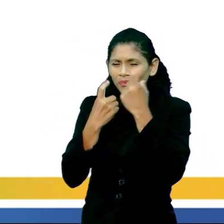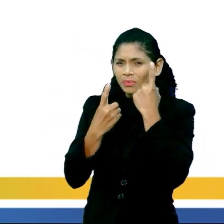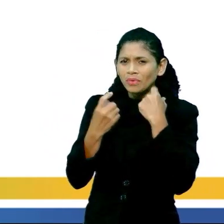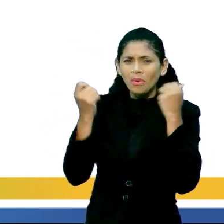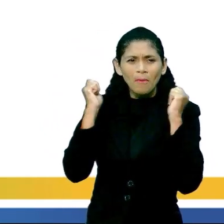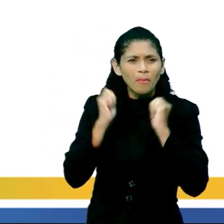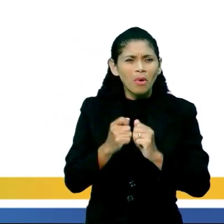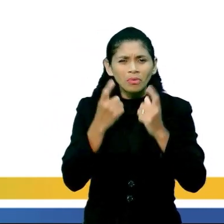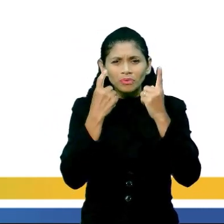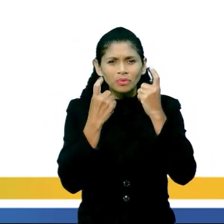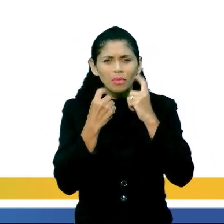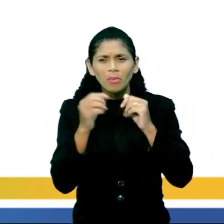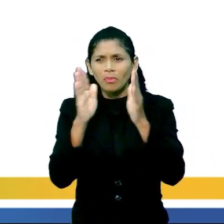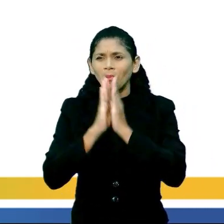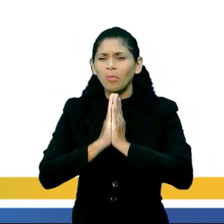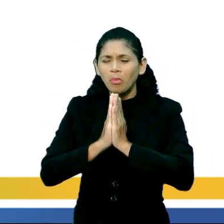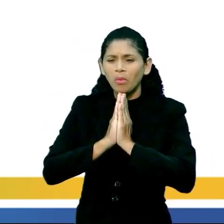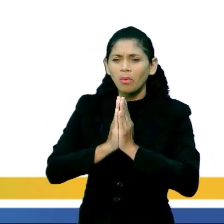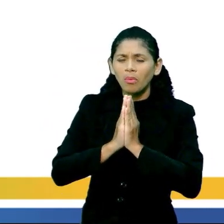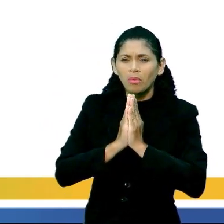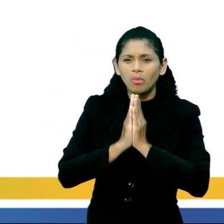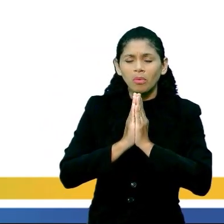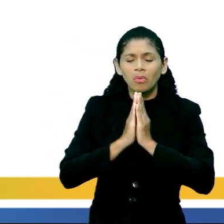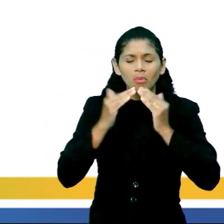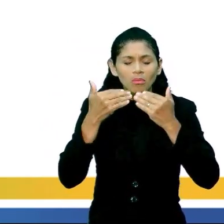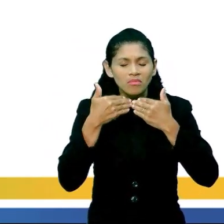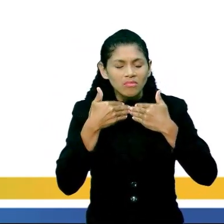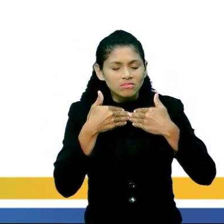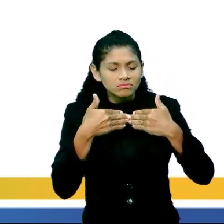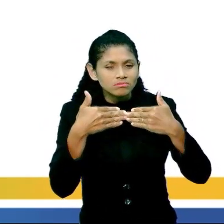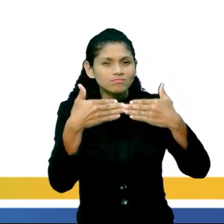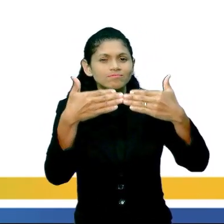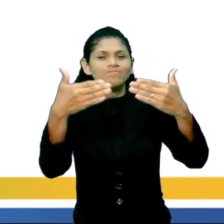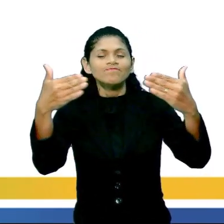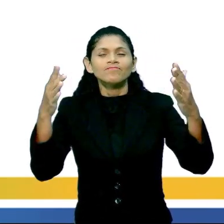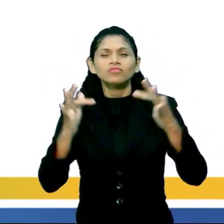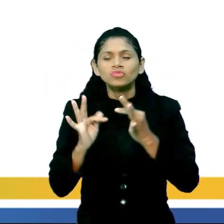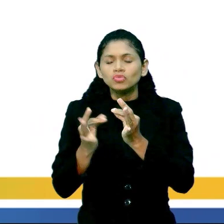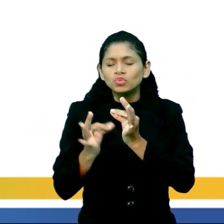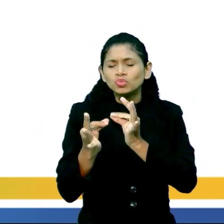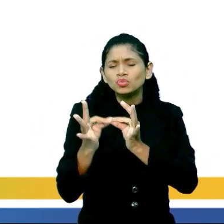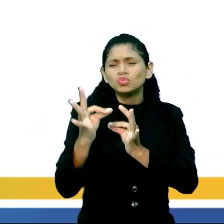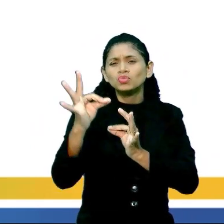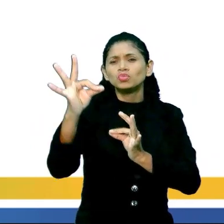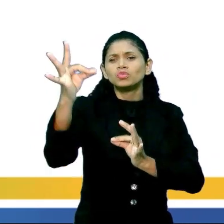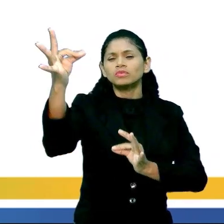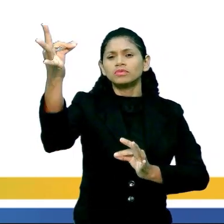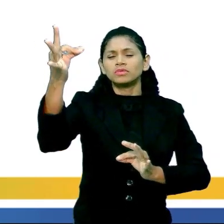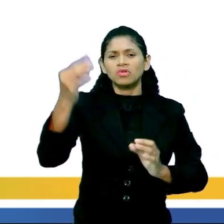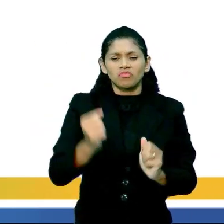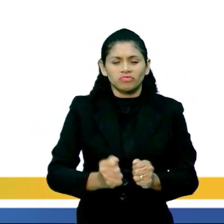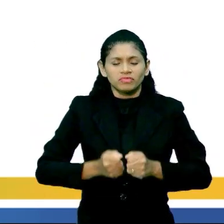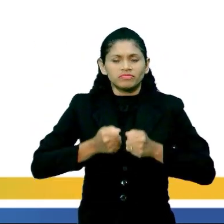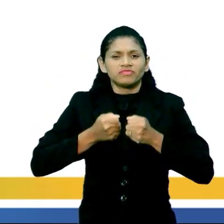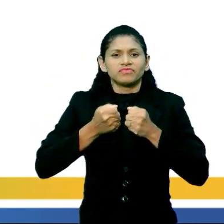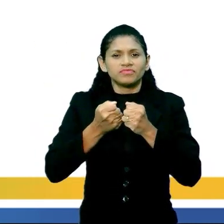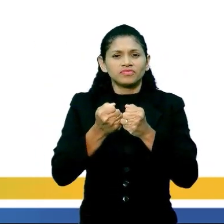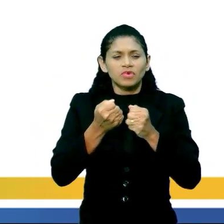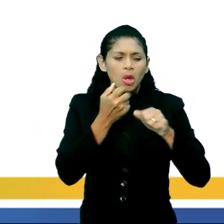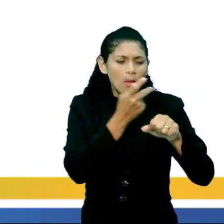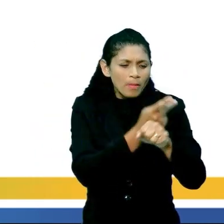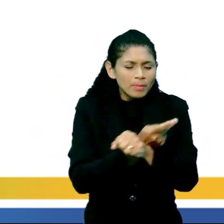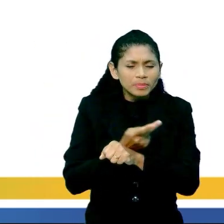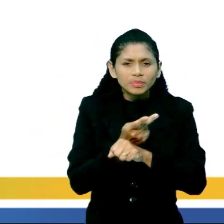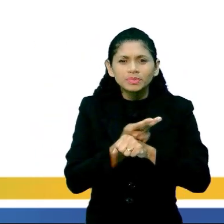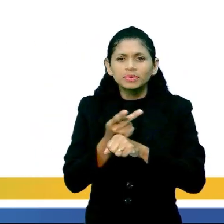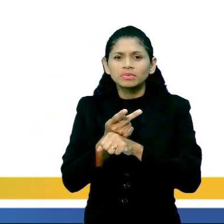chorar, posso rezar, um horizonte aberto, que sempre está longe, distante, com a força para buscar. Eu vou buscar